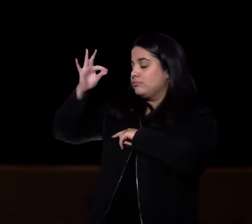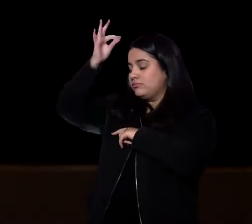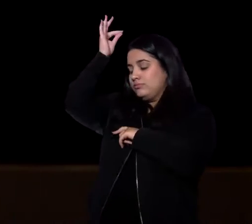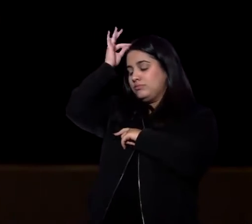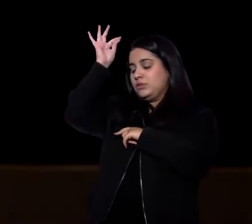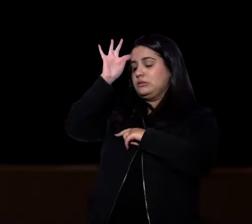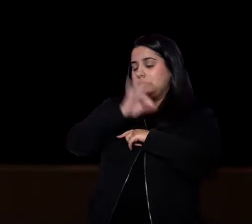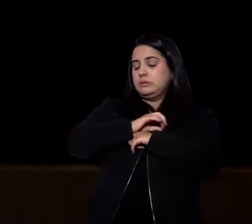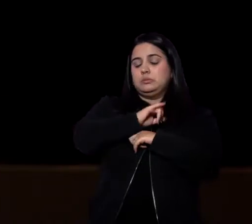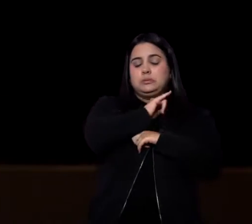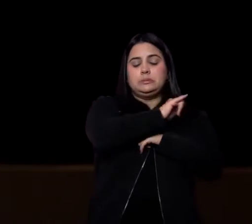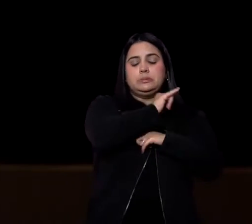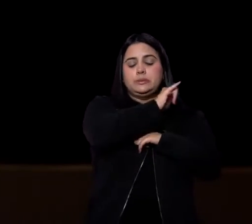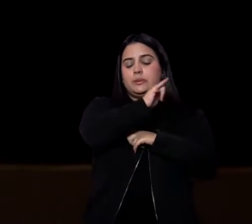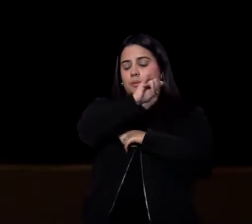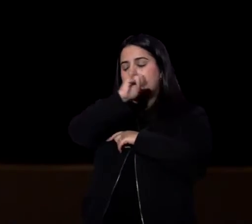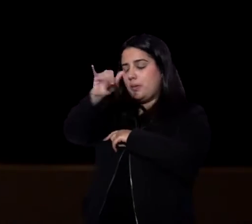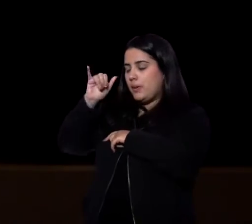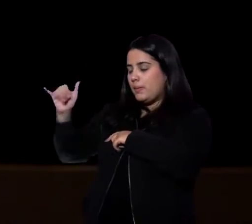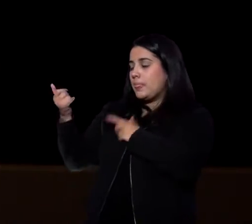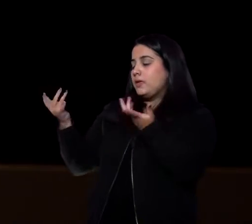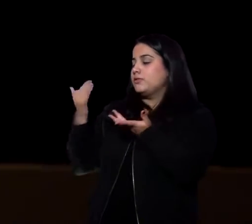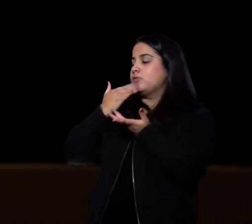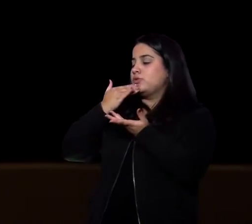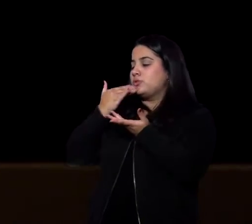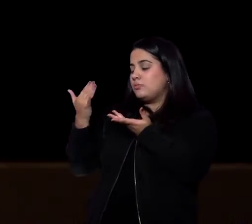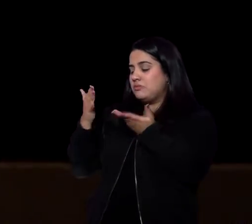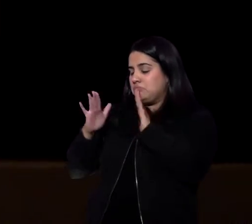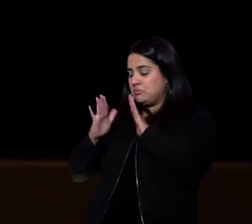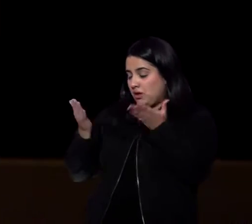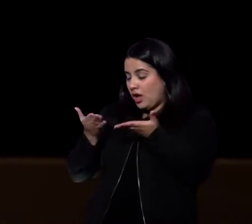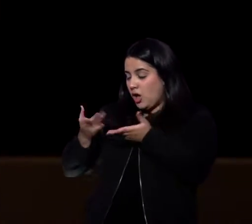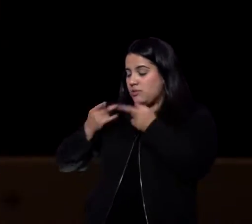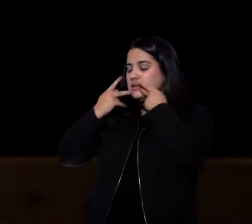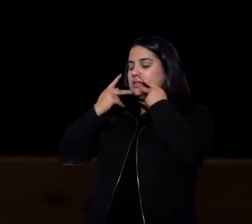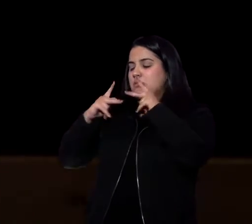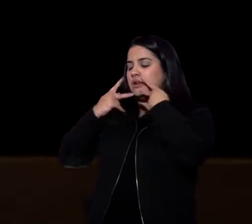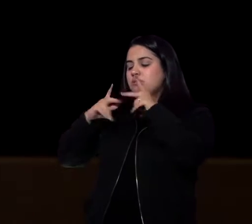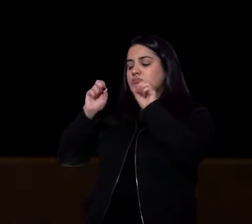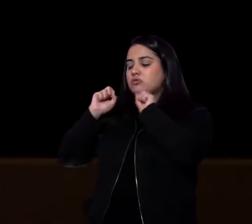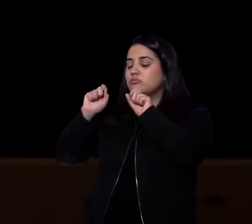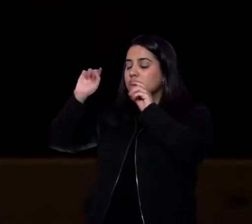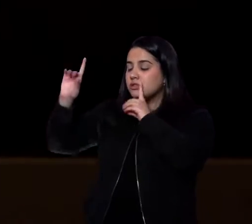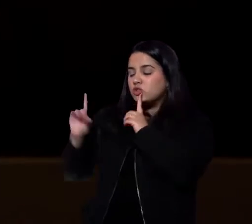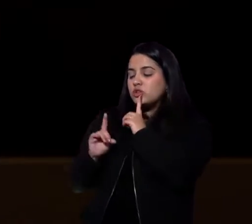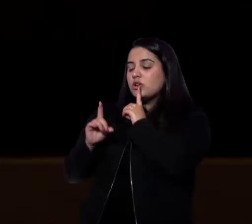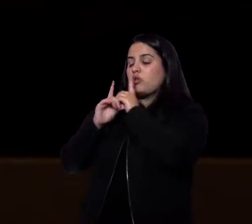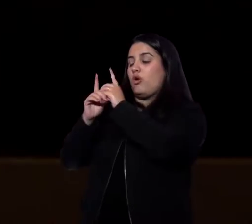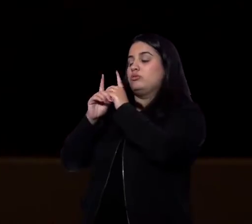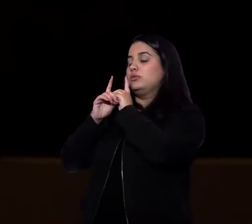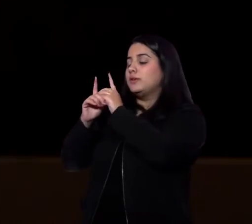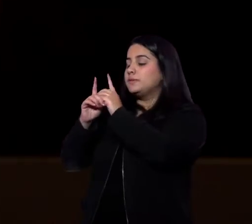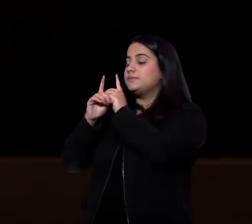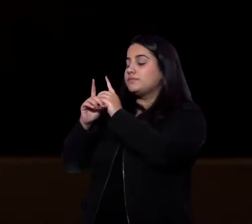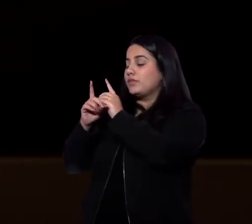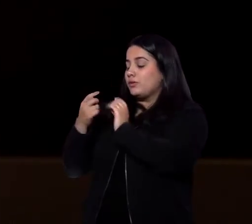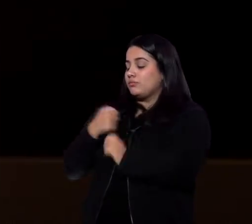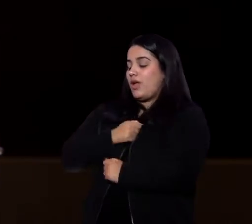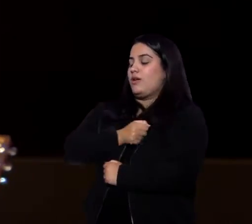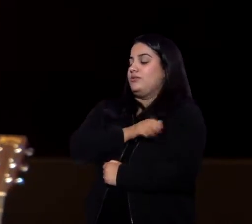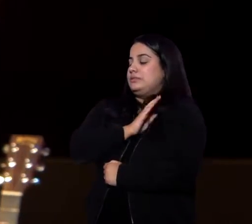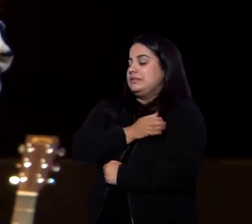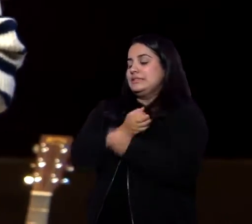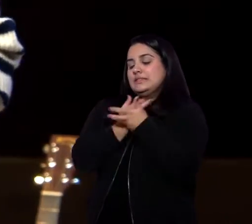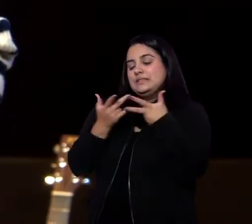corações de cada pessoa aqui, Deus. É isso que eu te peço, que essa palavra possa ir de encontro aos nossos corações, Deus, aquilo que a gente